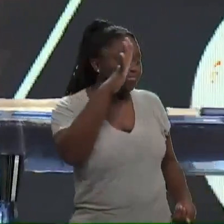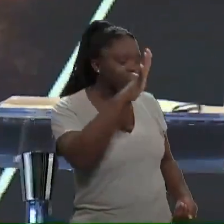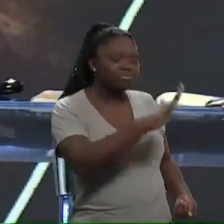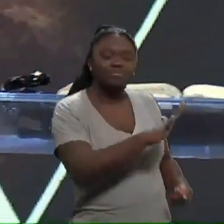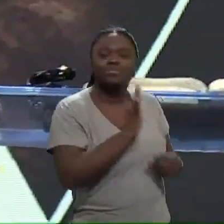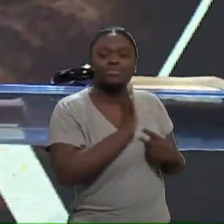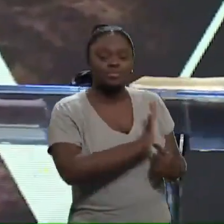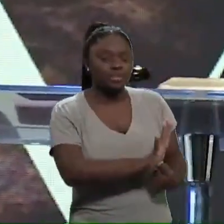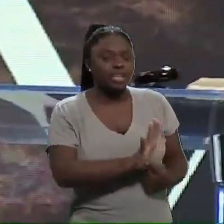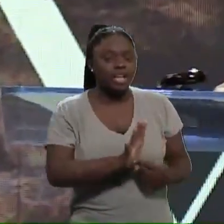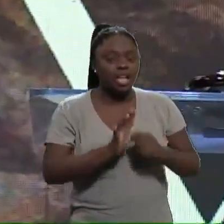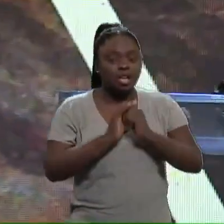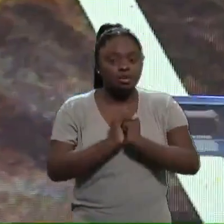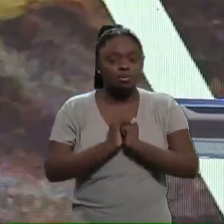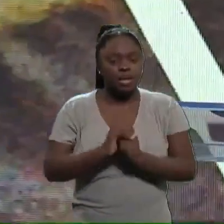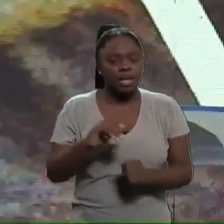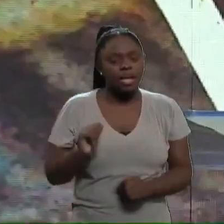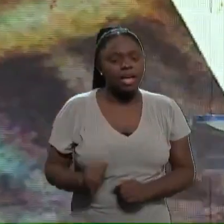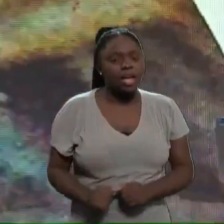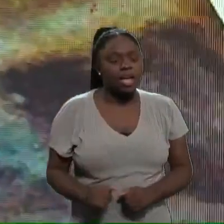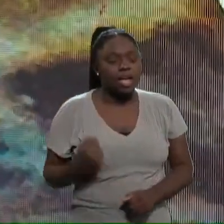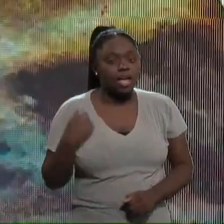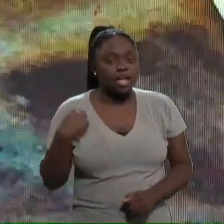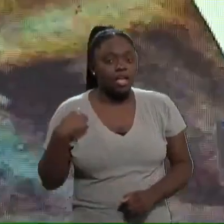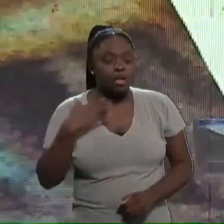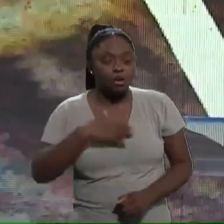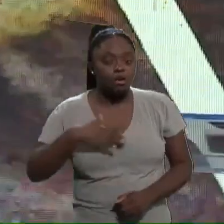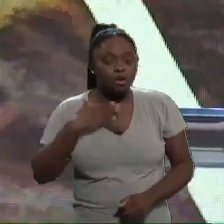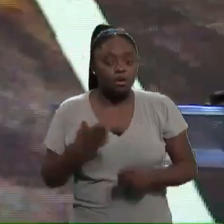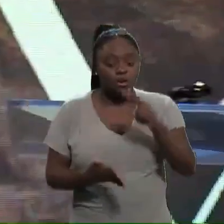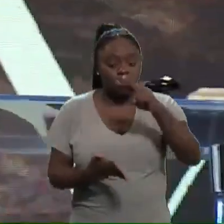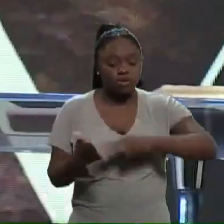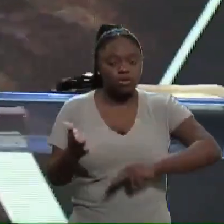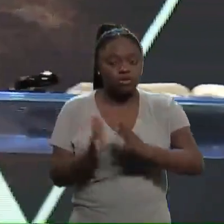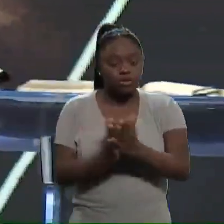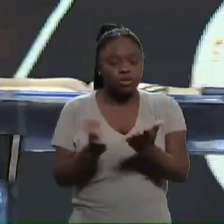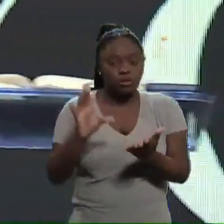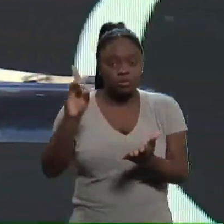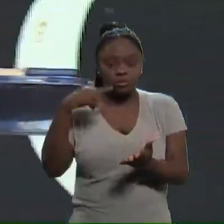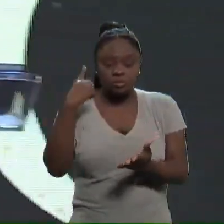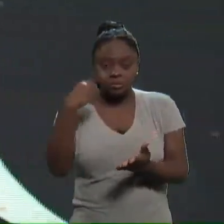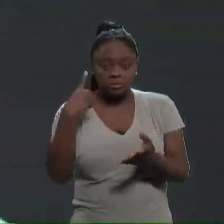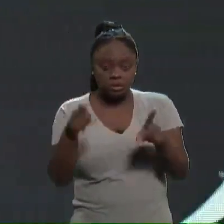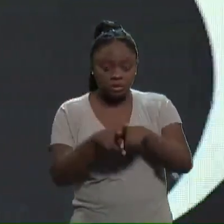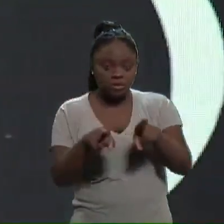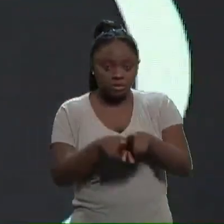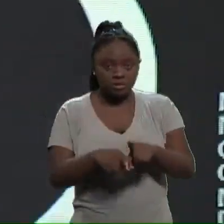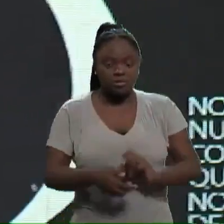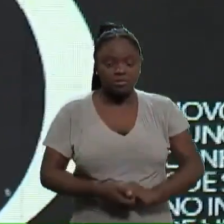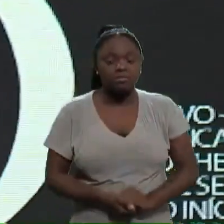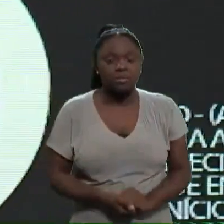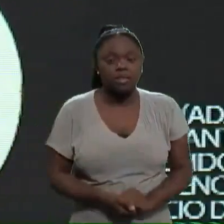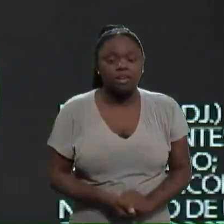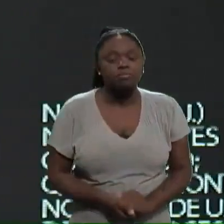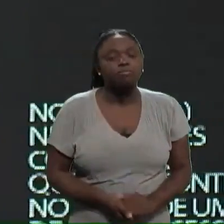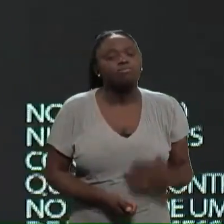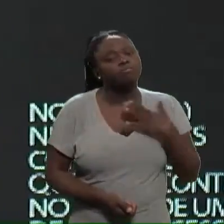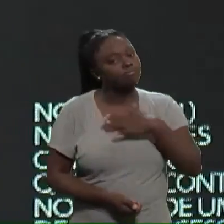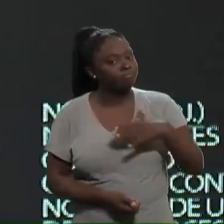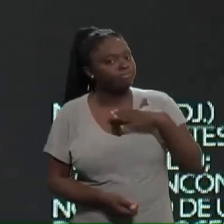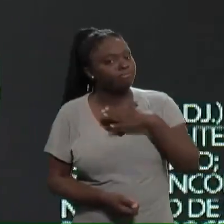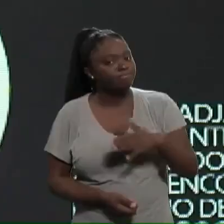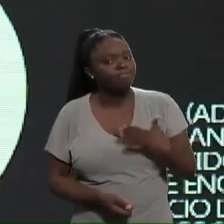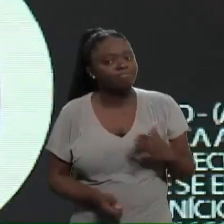Como o pessoal sabe aqui que eu sou uruguaio, eu gosto de ler a Bíblia em espanhol também. Pastor Vitor Hugo deve ser que nem eu. A gente gosta de ir para